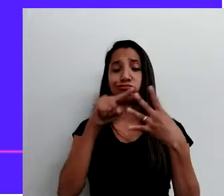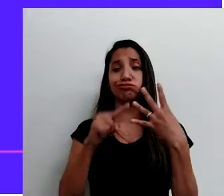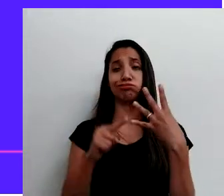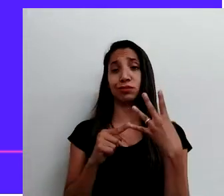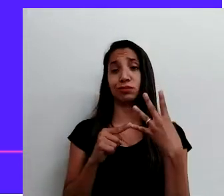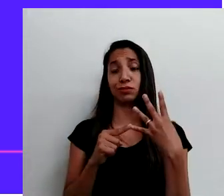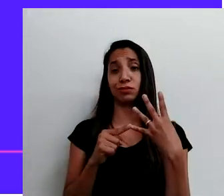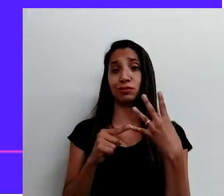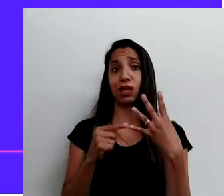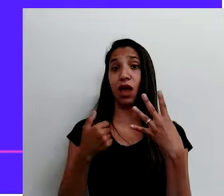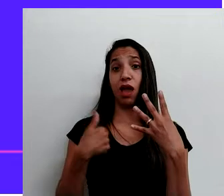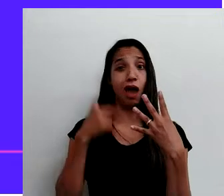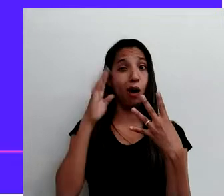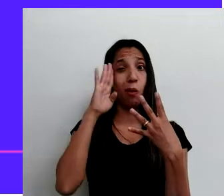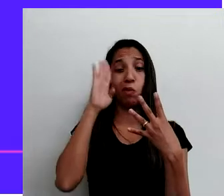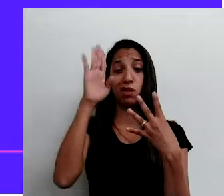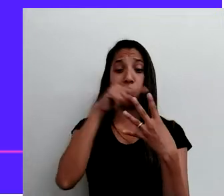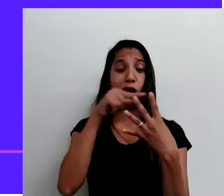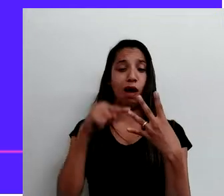muito seriamente